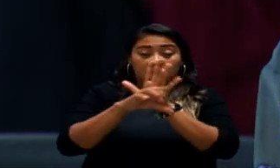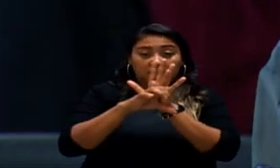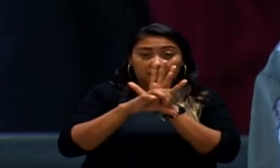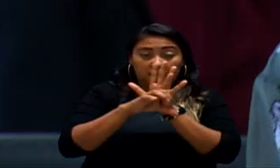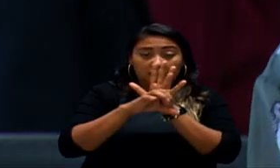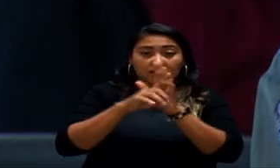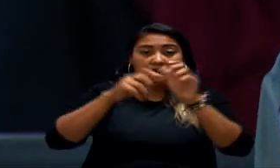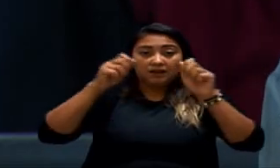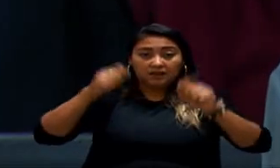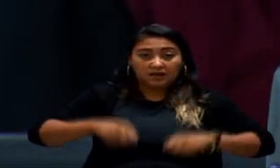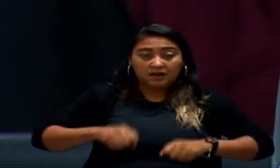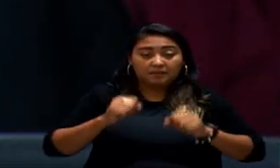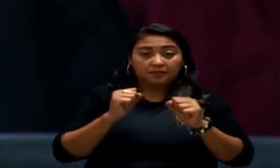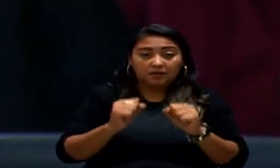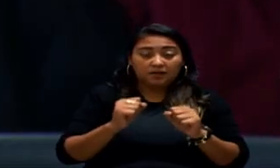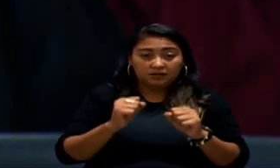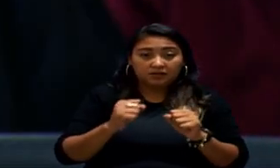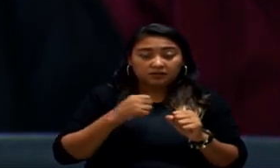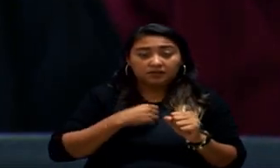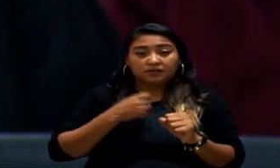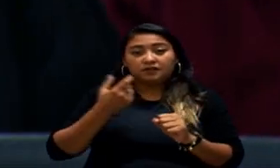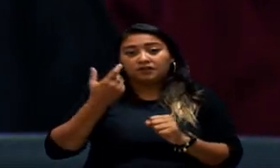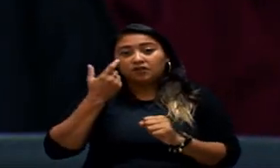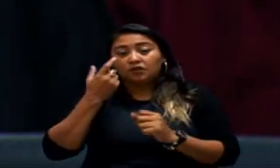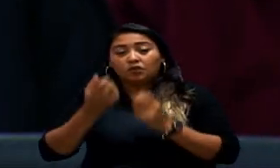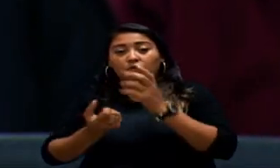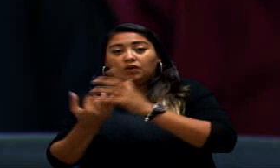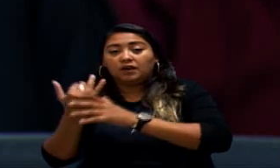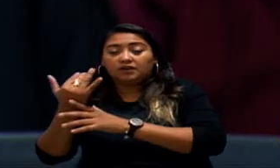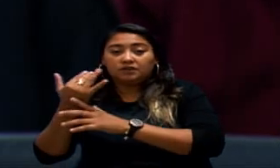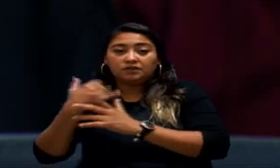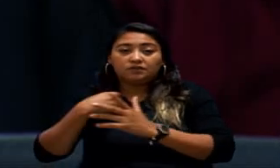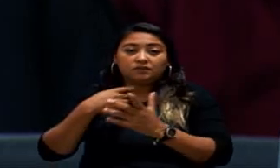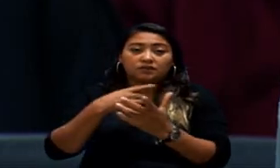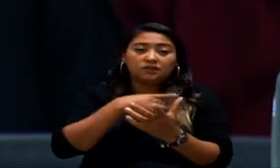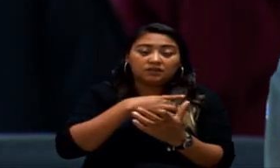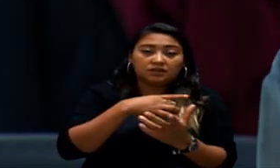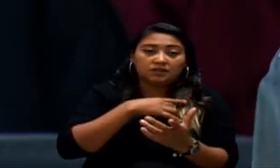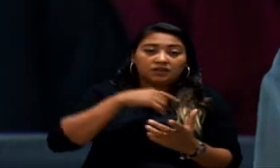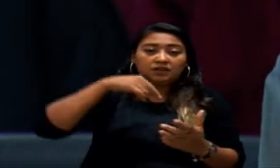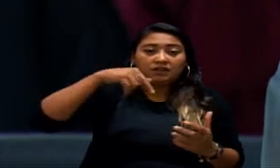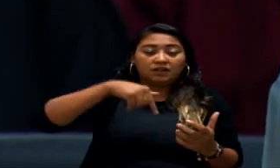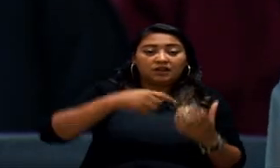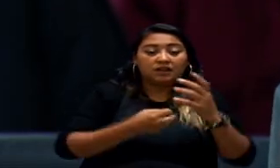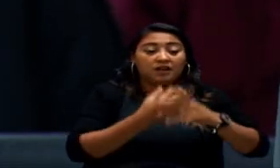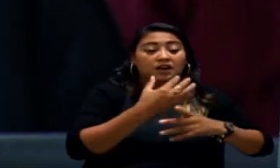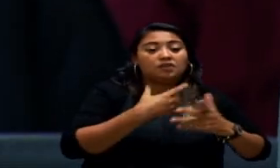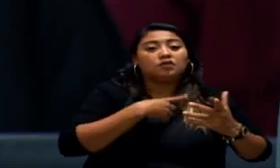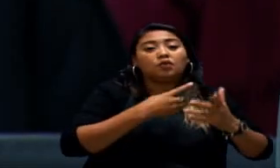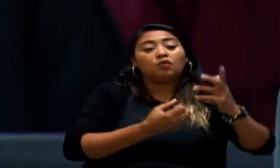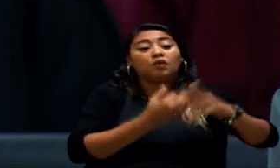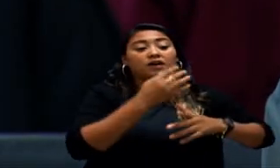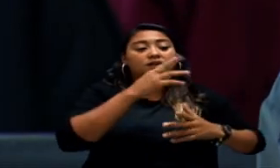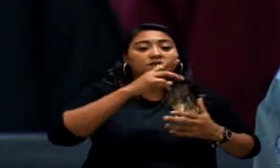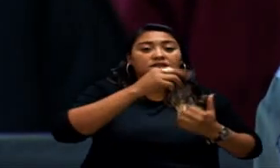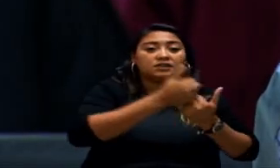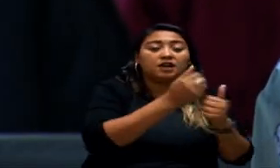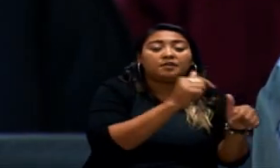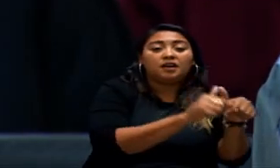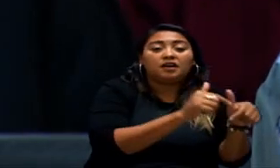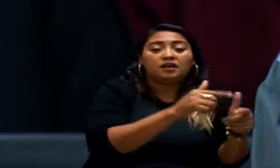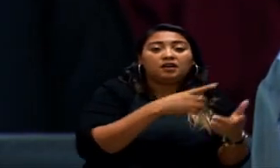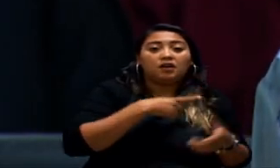que possibilita a saber quantos cargos foram criados, quantos estão ocupados e quantos cargos